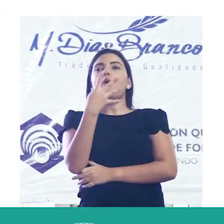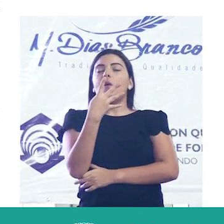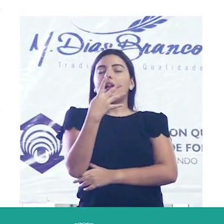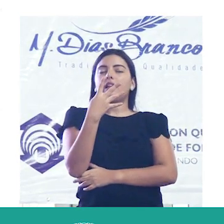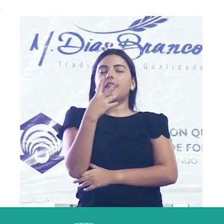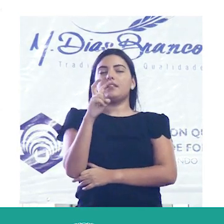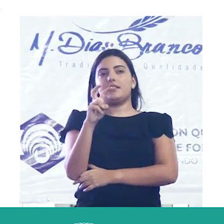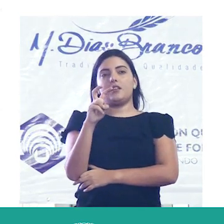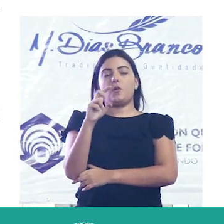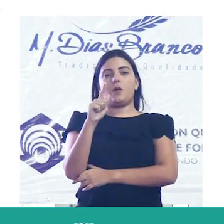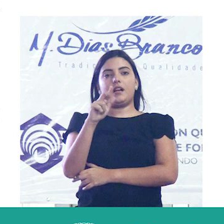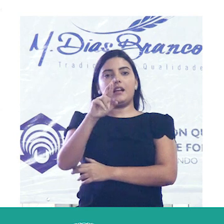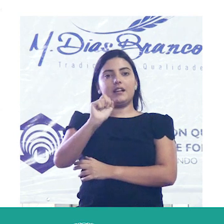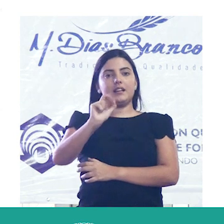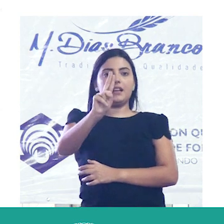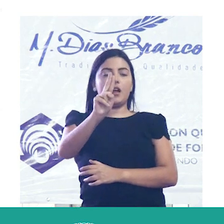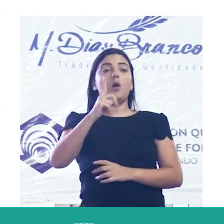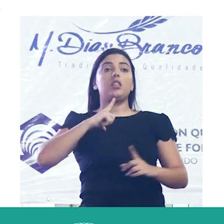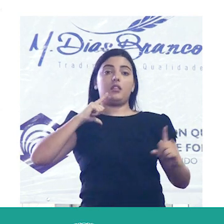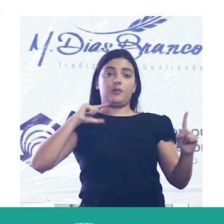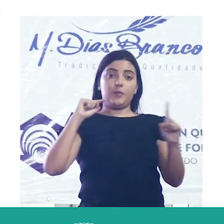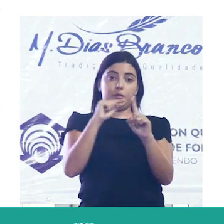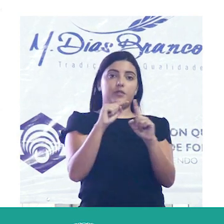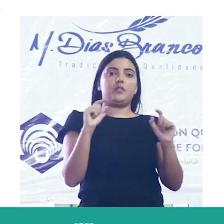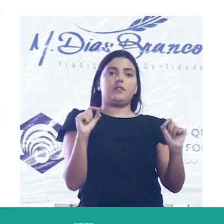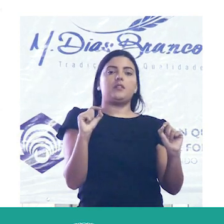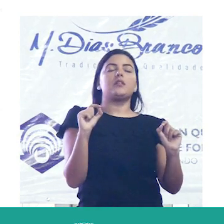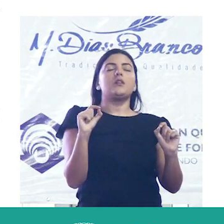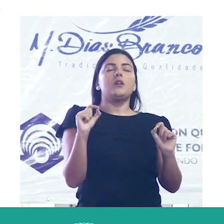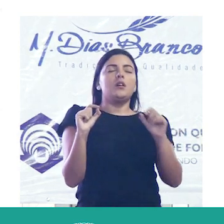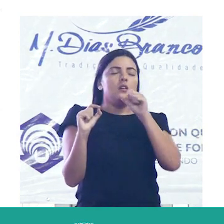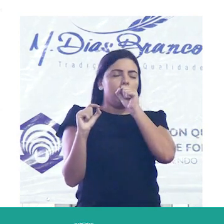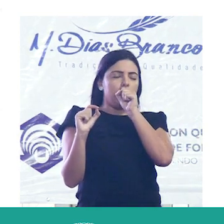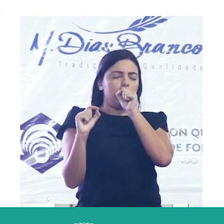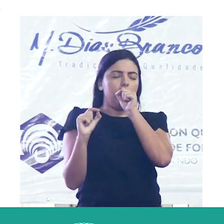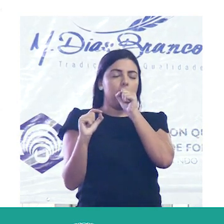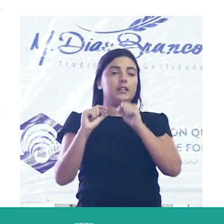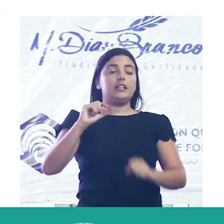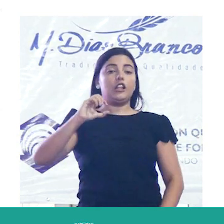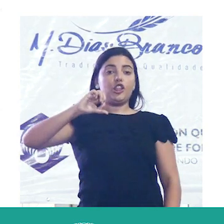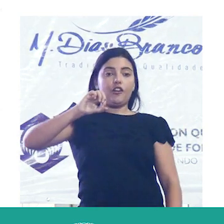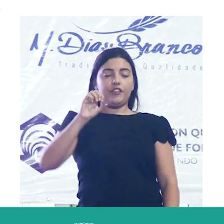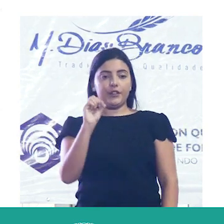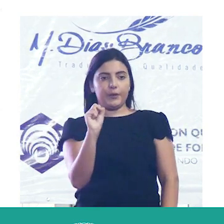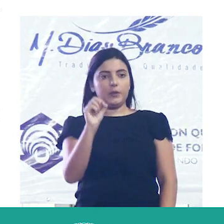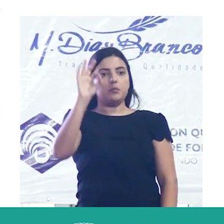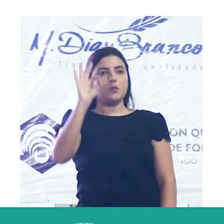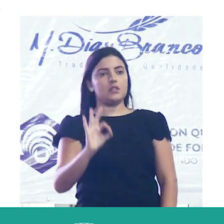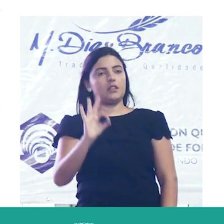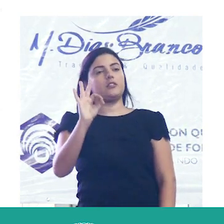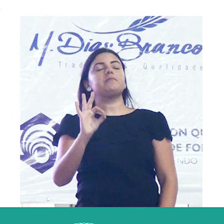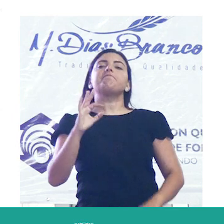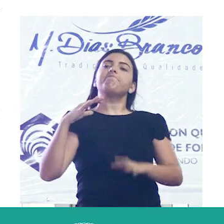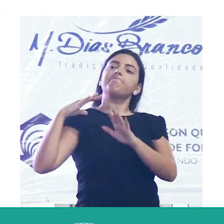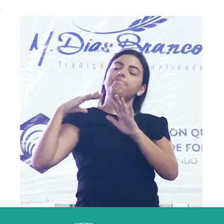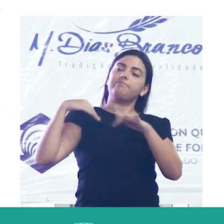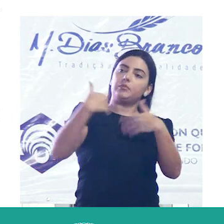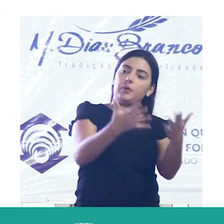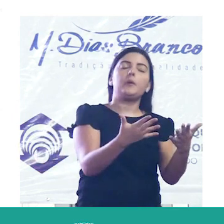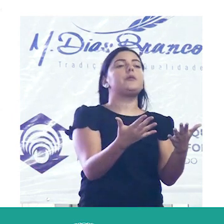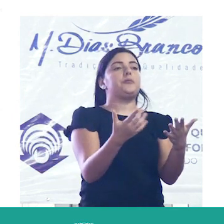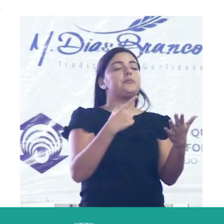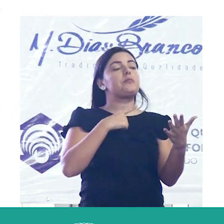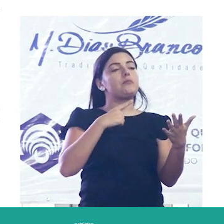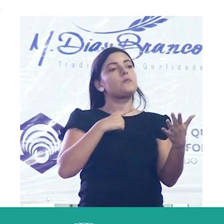graus Celsius, em que se obtém o carbonato de chumbo 2 com rendimento de 91%. Após esse processo,